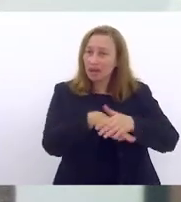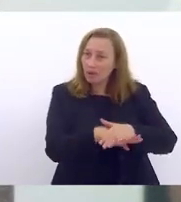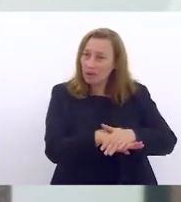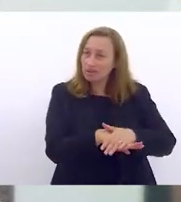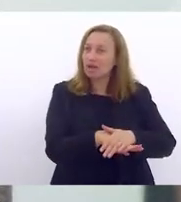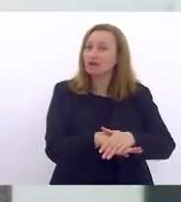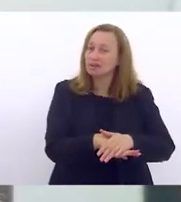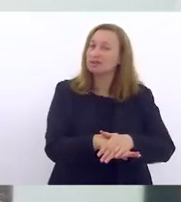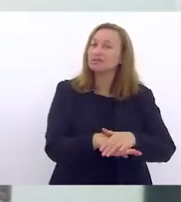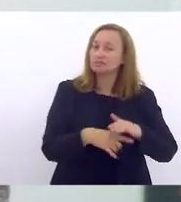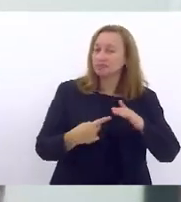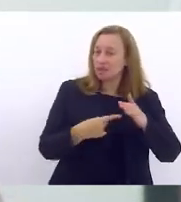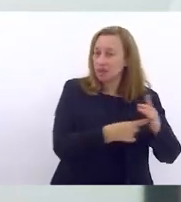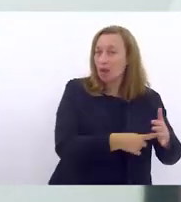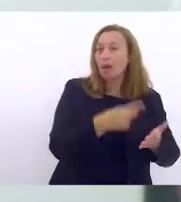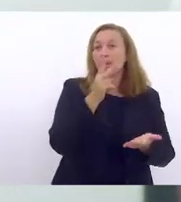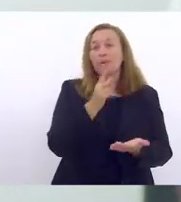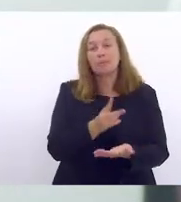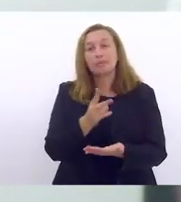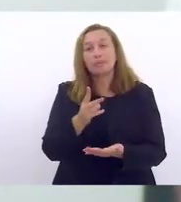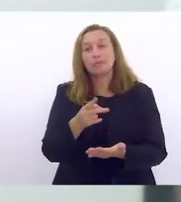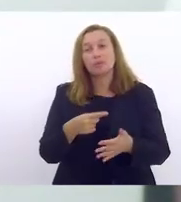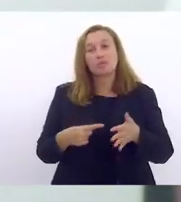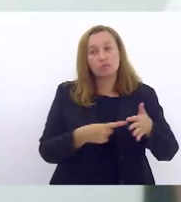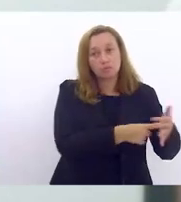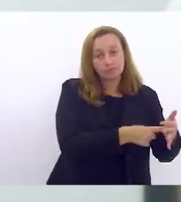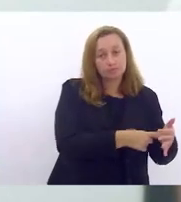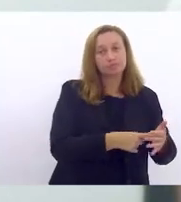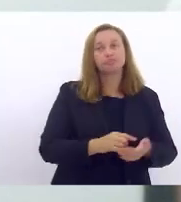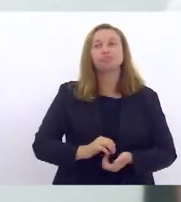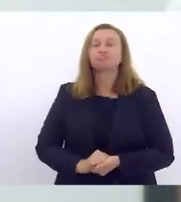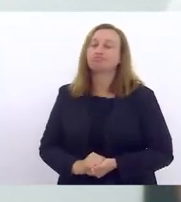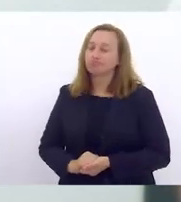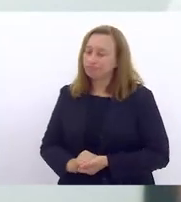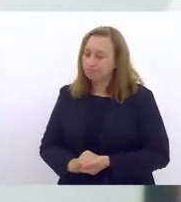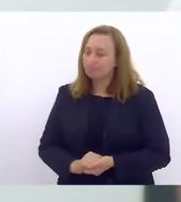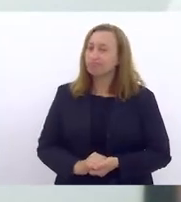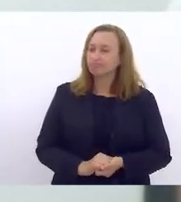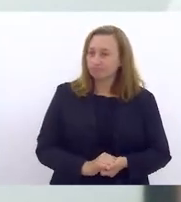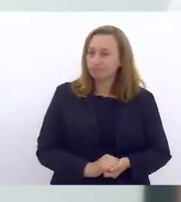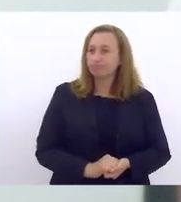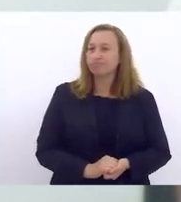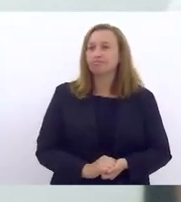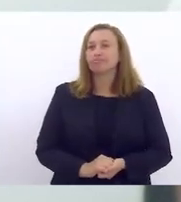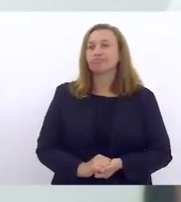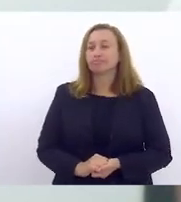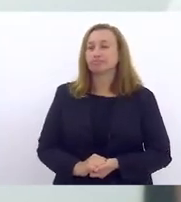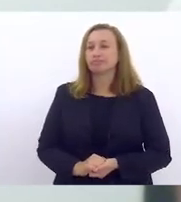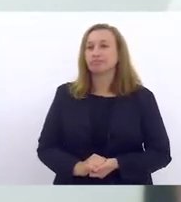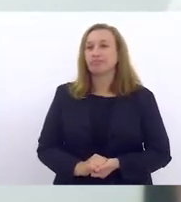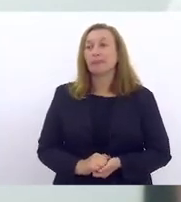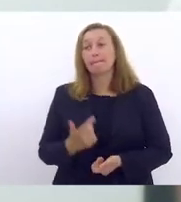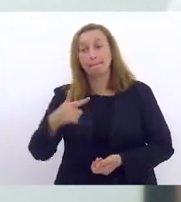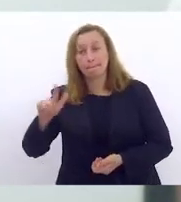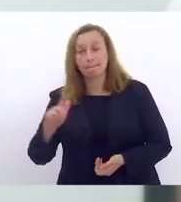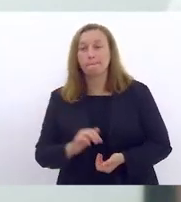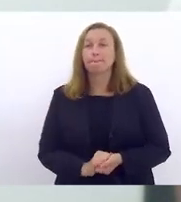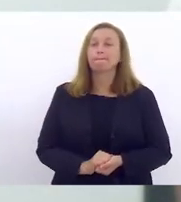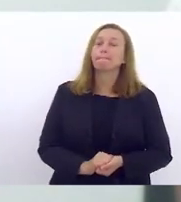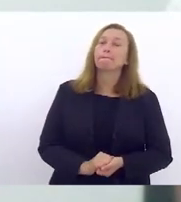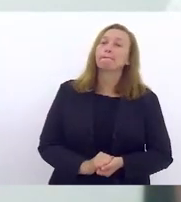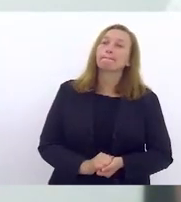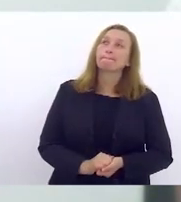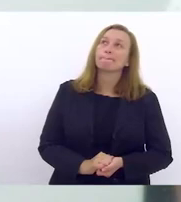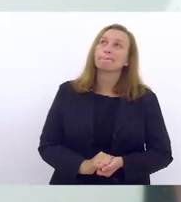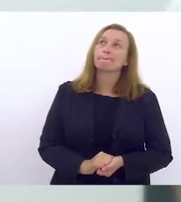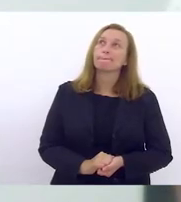a agressão. Mesmo que ela... É notificação compulsória. Notificação compulsória. Essa foi outra. Teve uma outra que